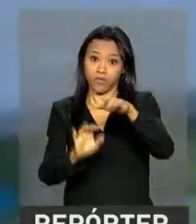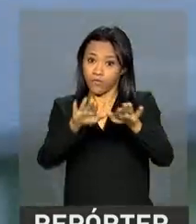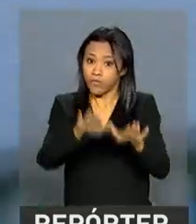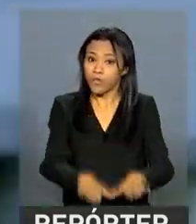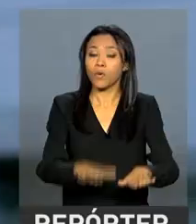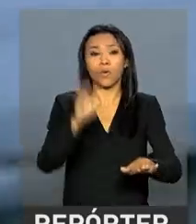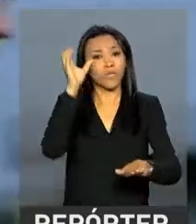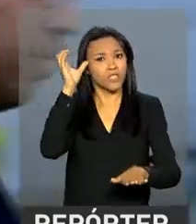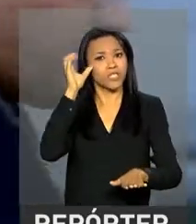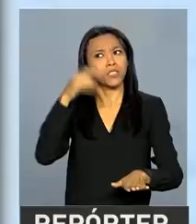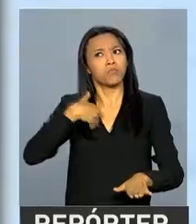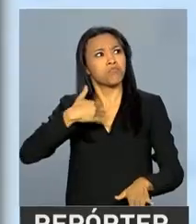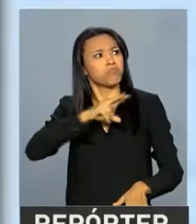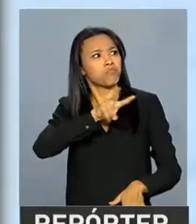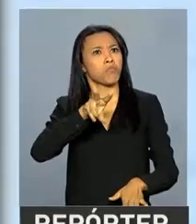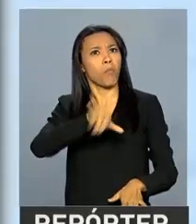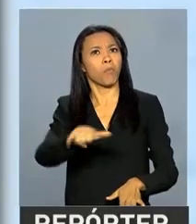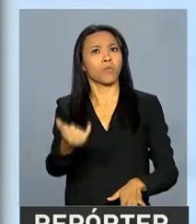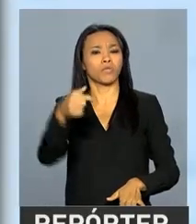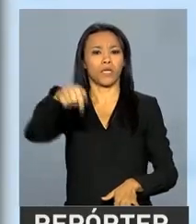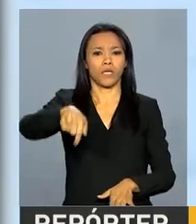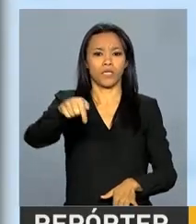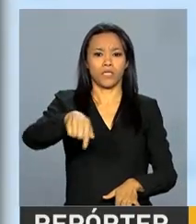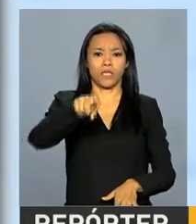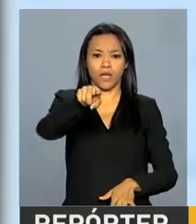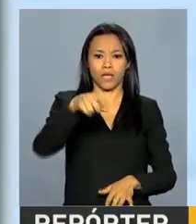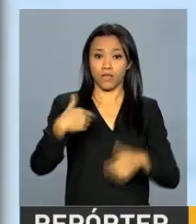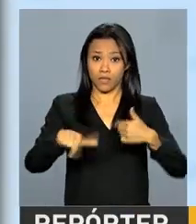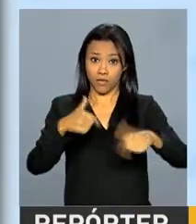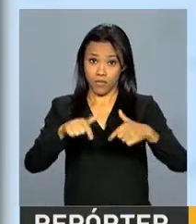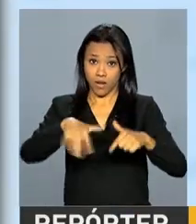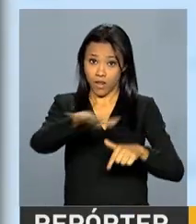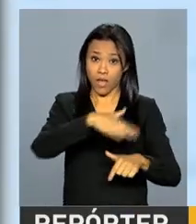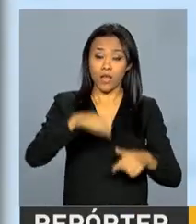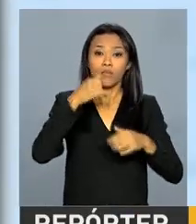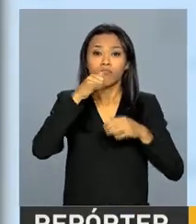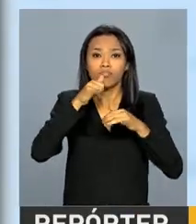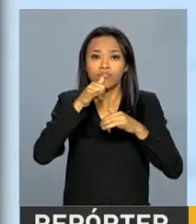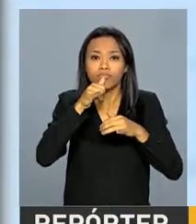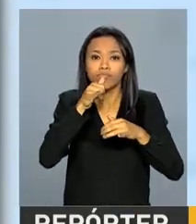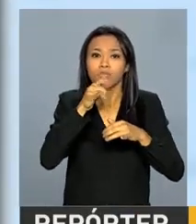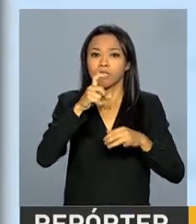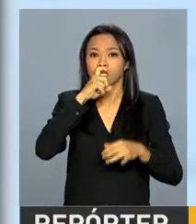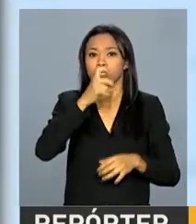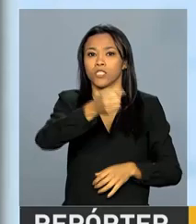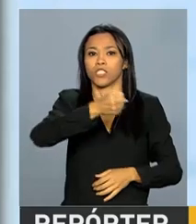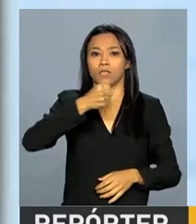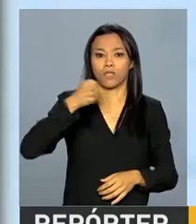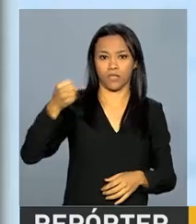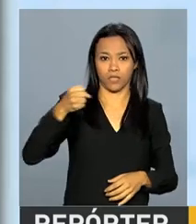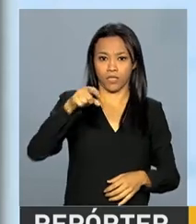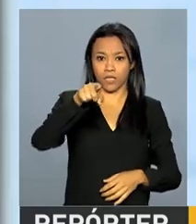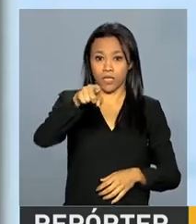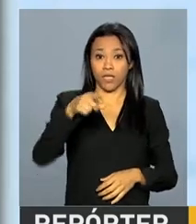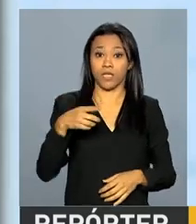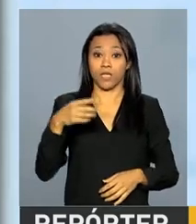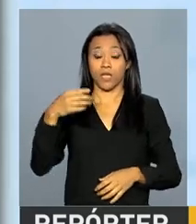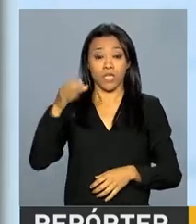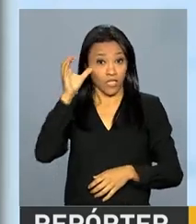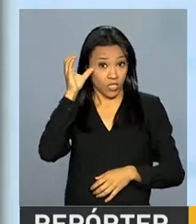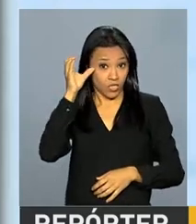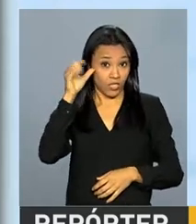uma oportunidade. Nós atuamos no mercado de motor de geladeira e o mercado chinês ele